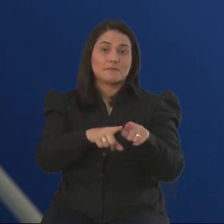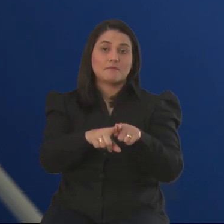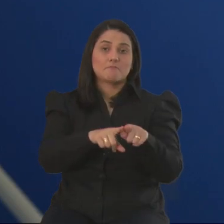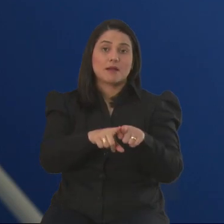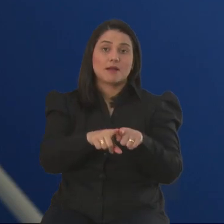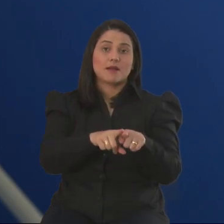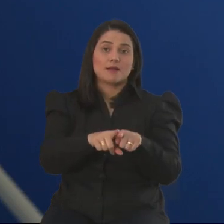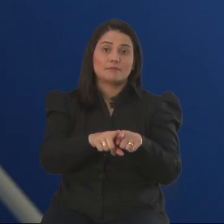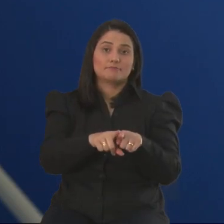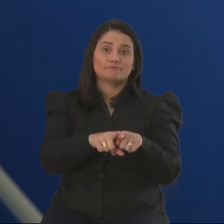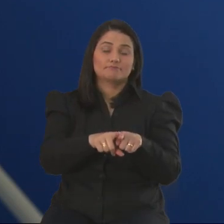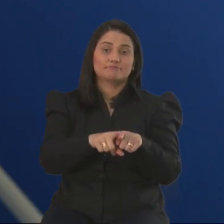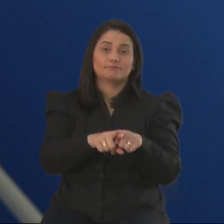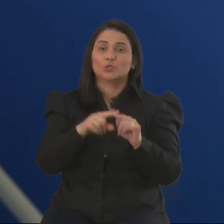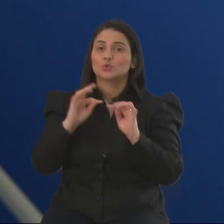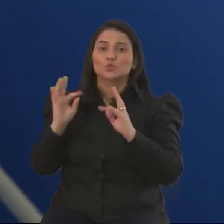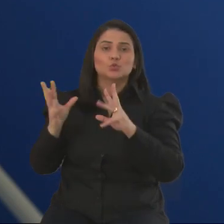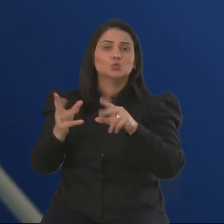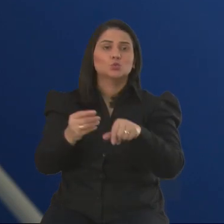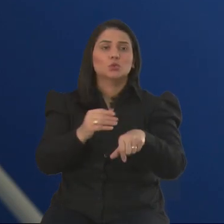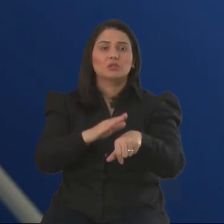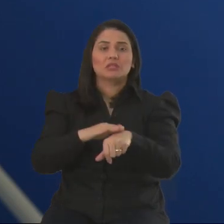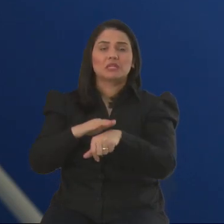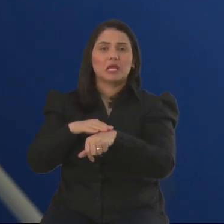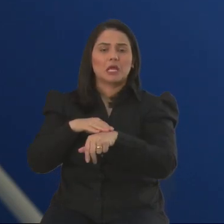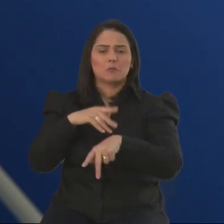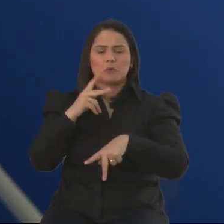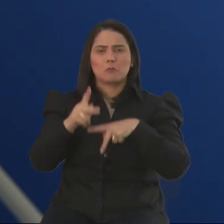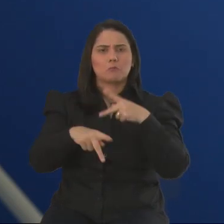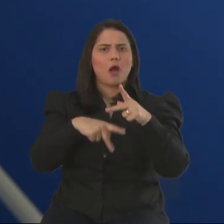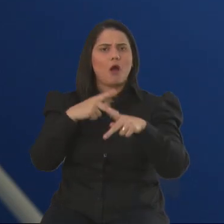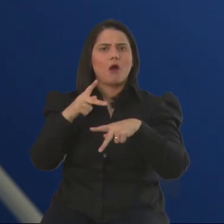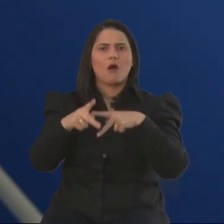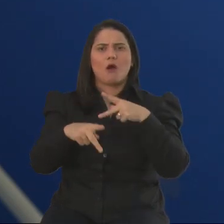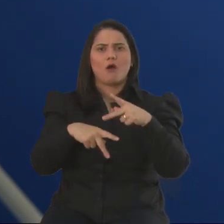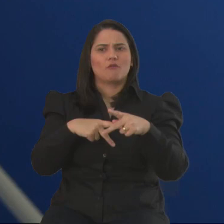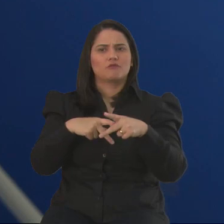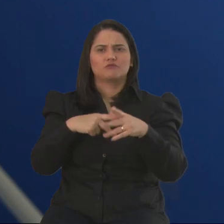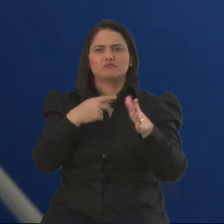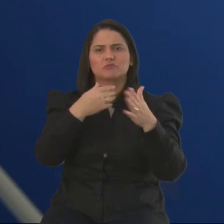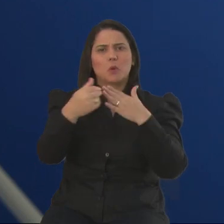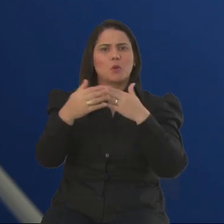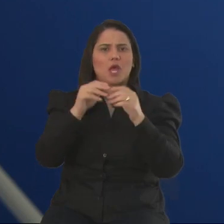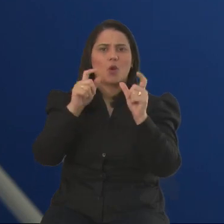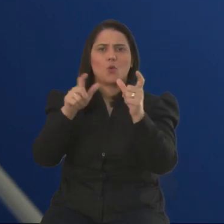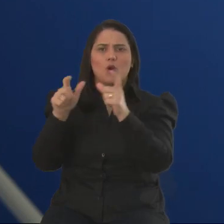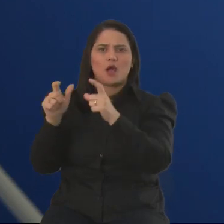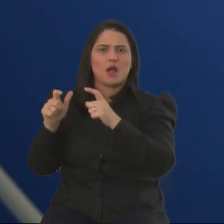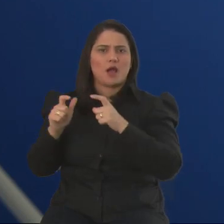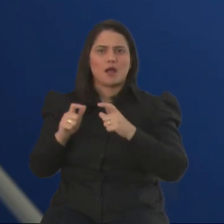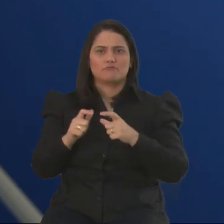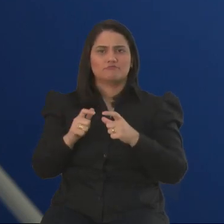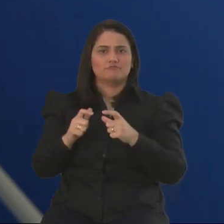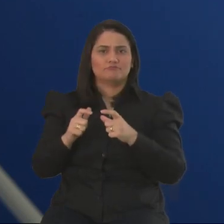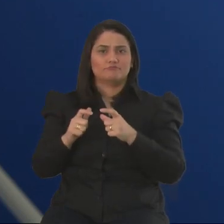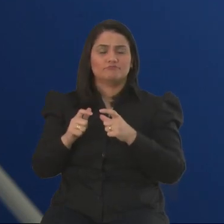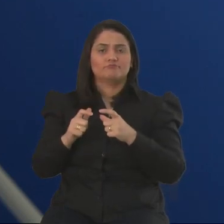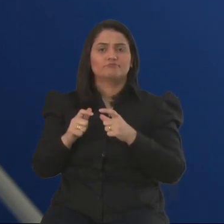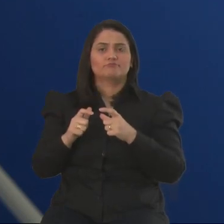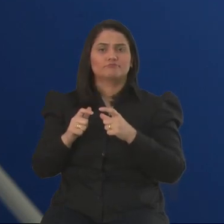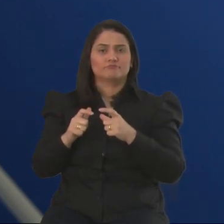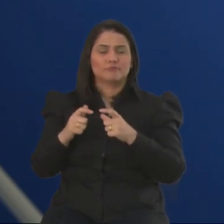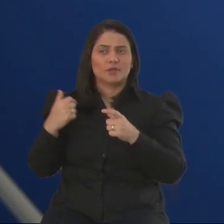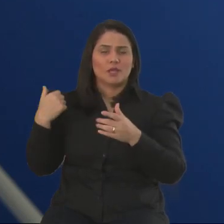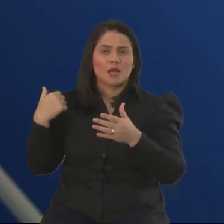De todos os tempos, de todos os povos, de todas as latitudes, ela vem do fundo